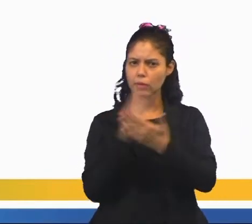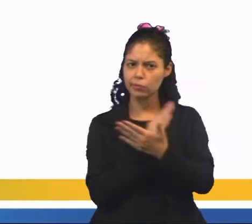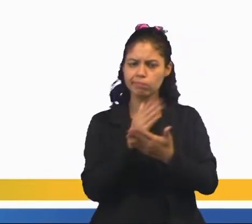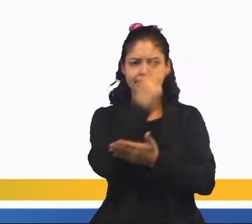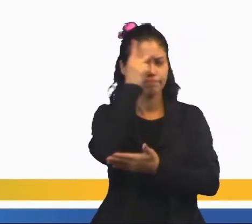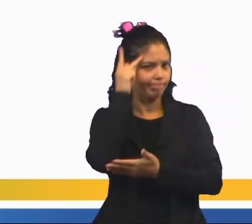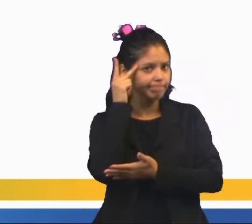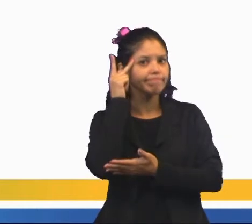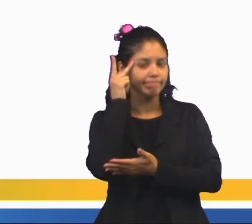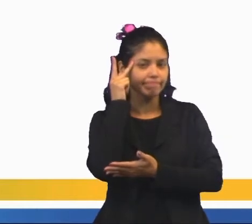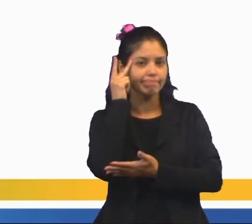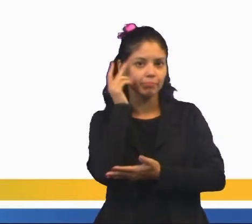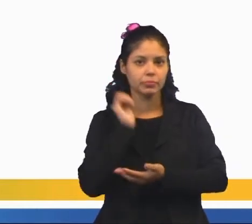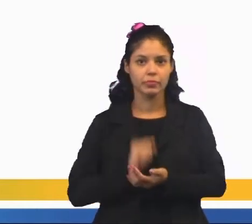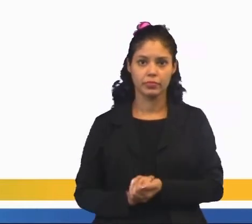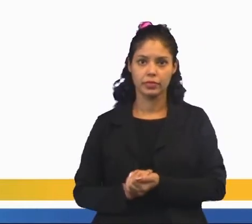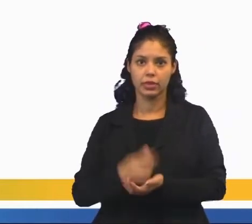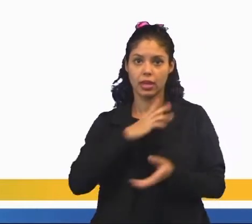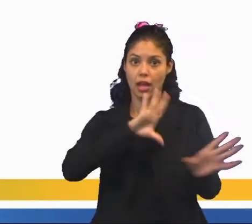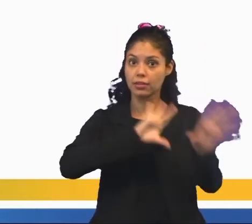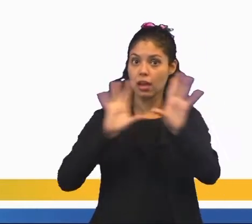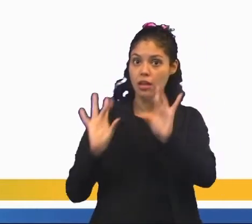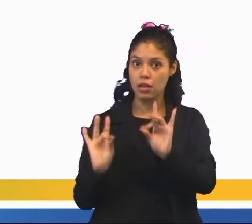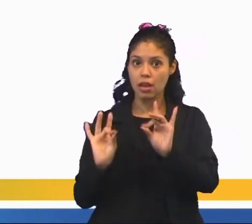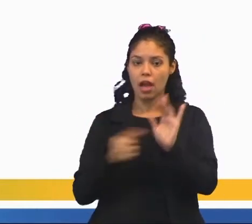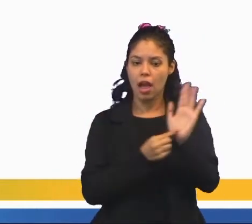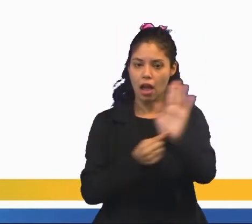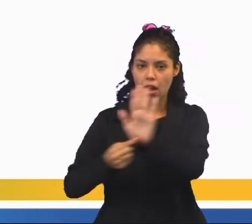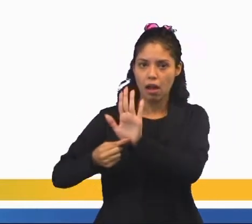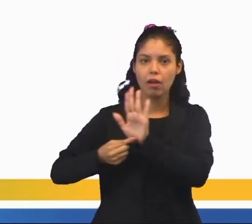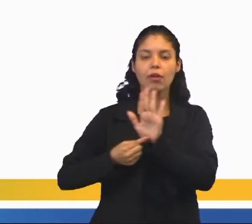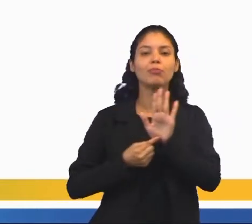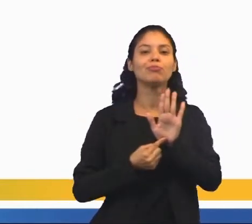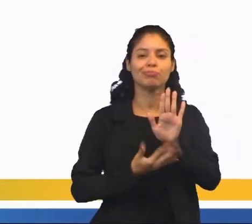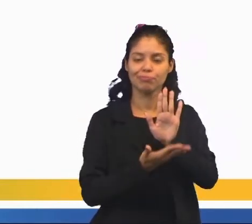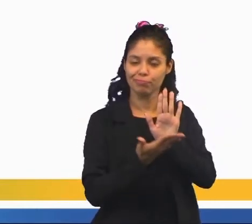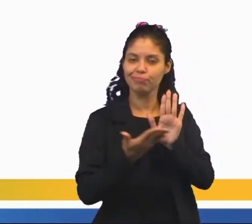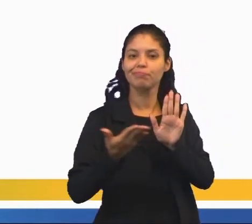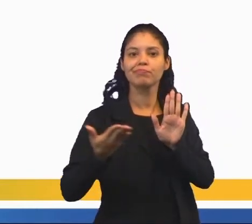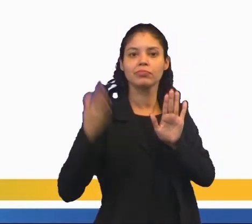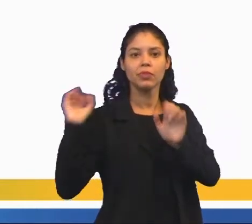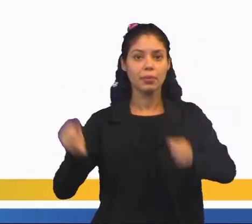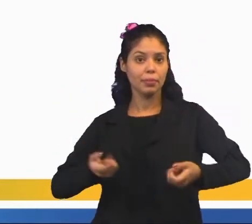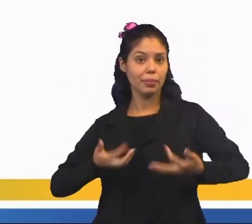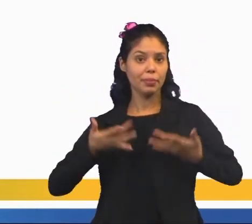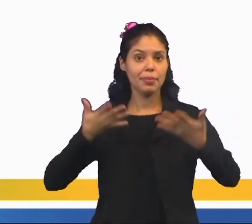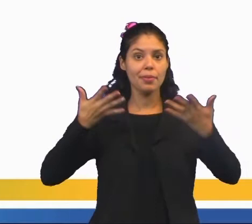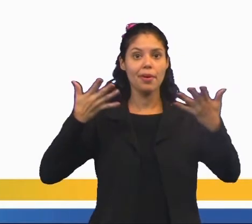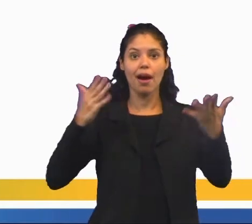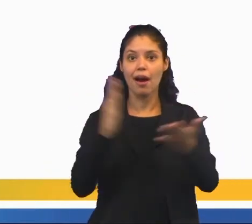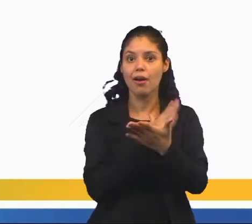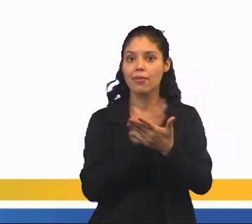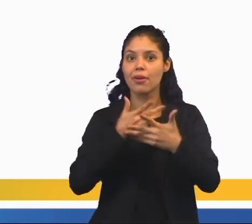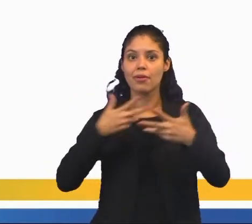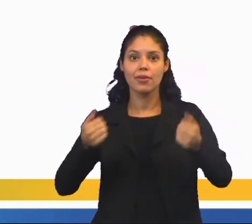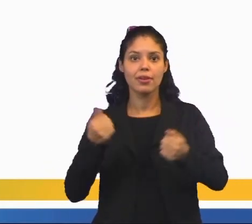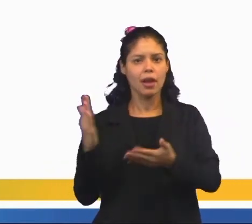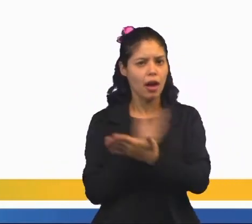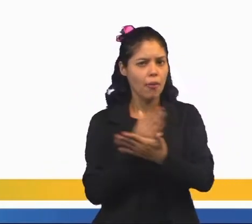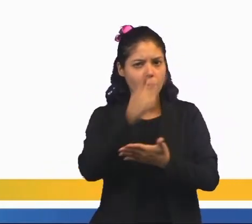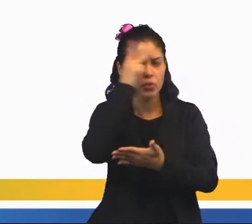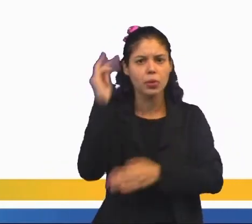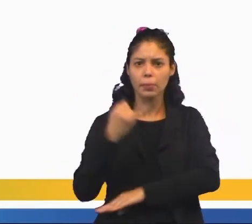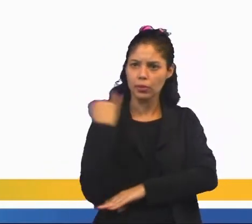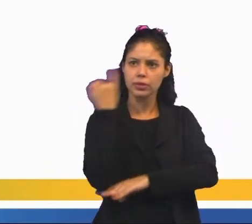alguém para trazer a ilustração, né? Para comemorar alguma coisa que alguém